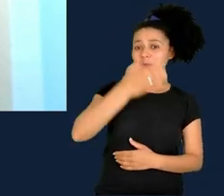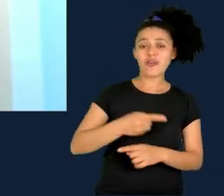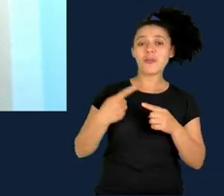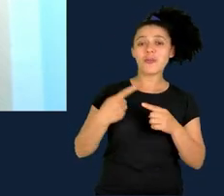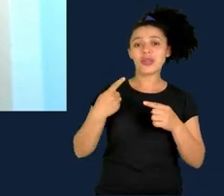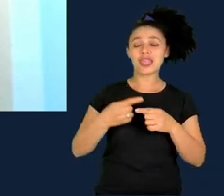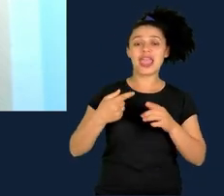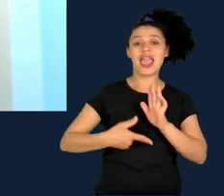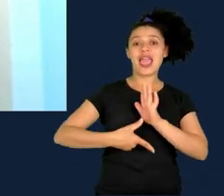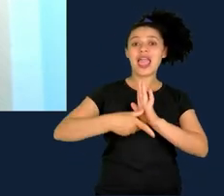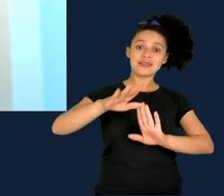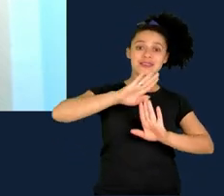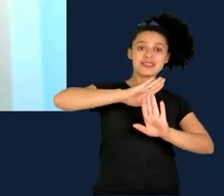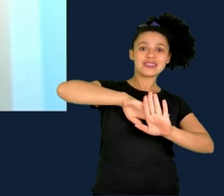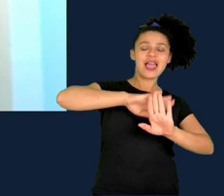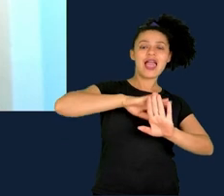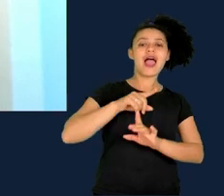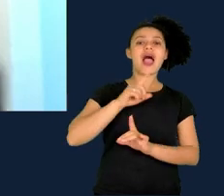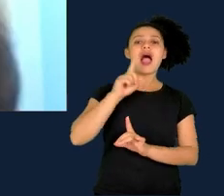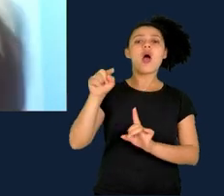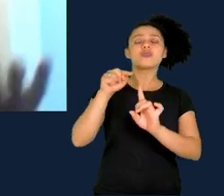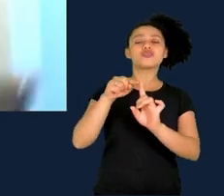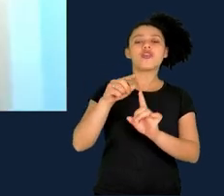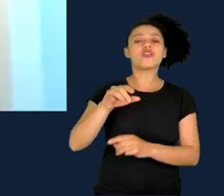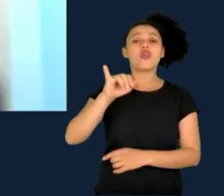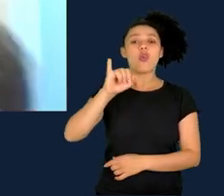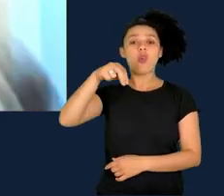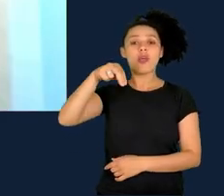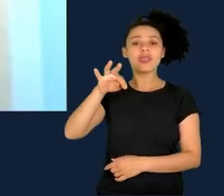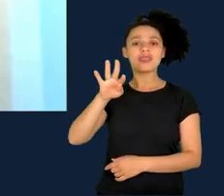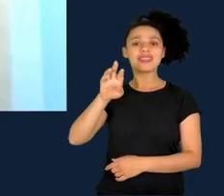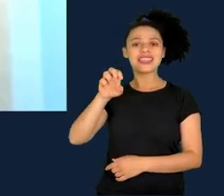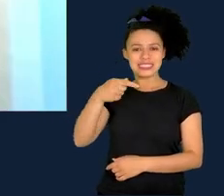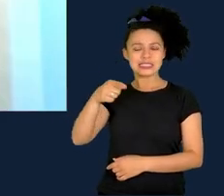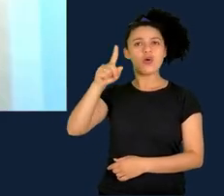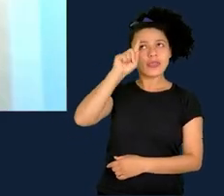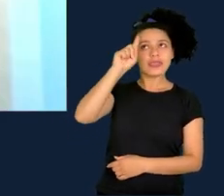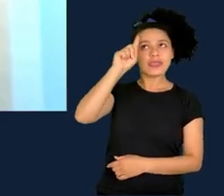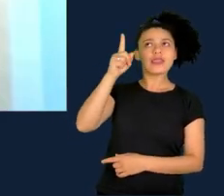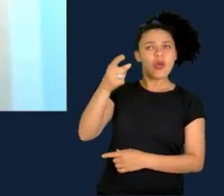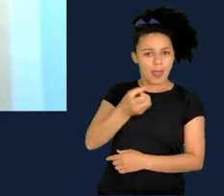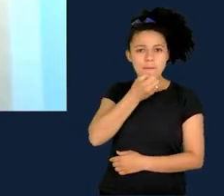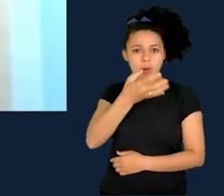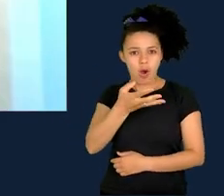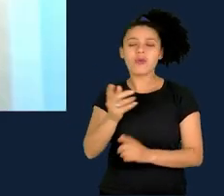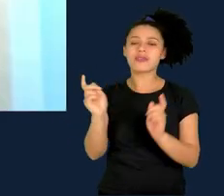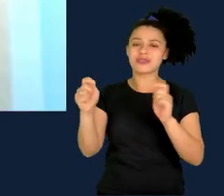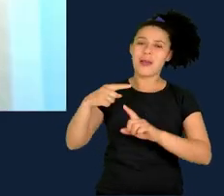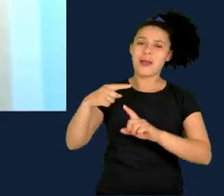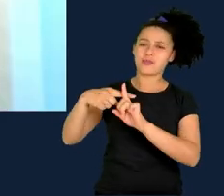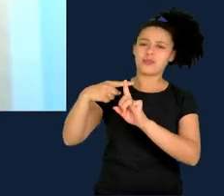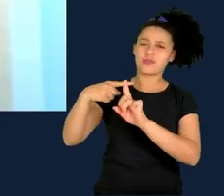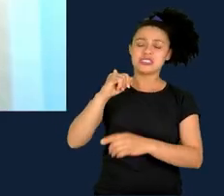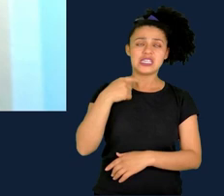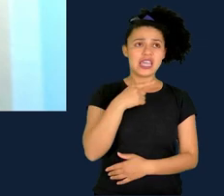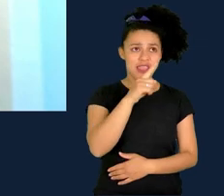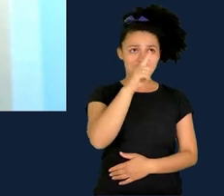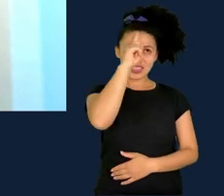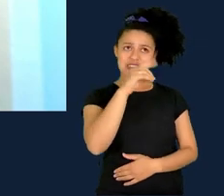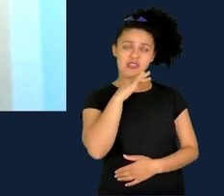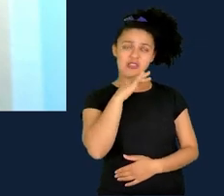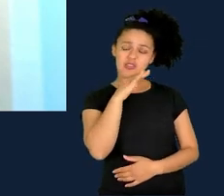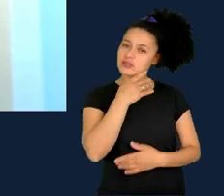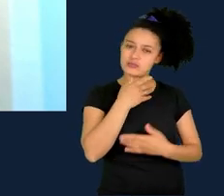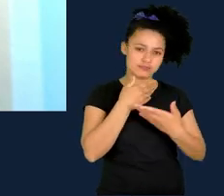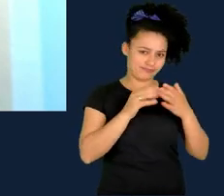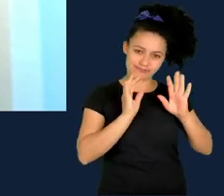uma intenção boa, né? Acho que quando você pensa algo bom, sempre tem um resultado positivo. Falando em design de pesquisa, tá